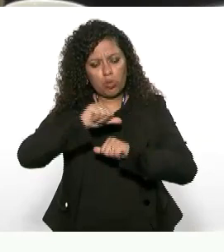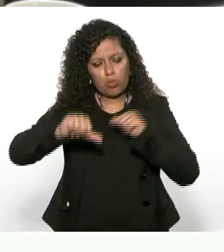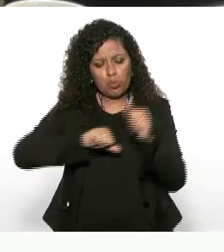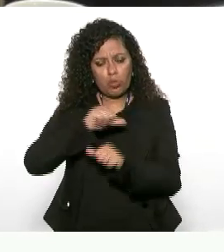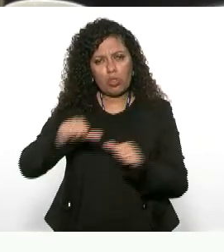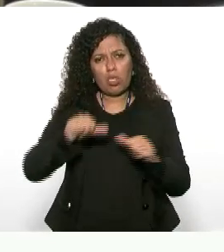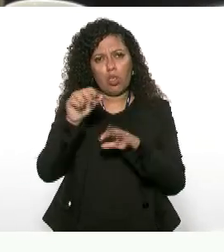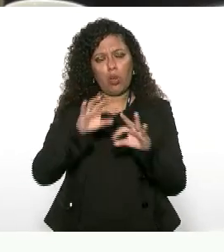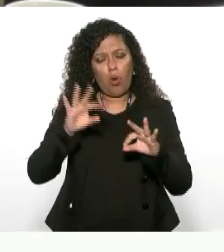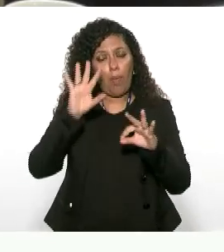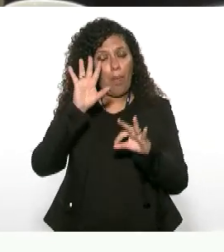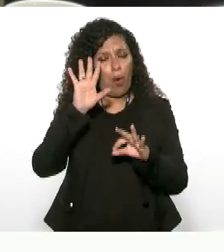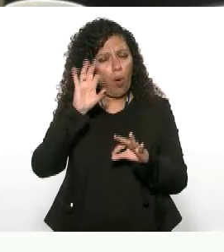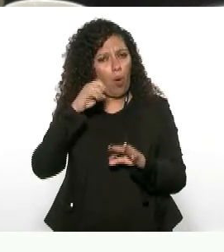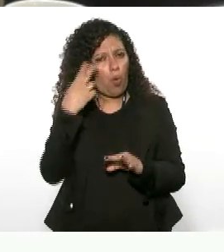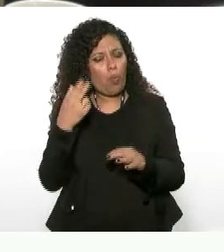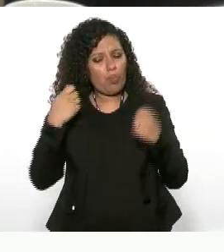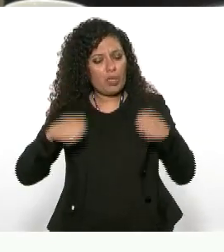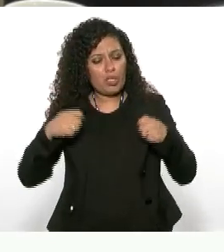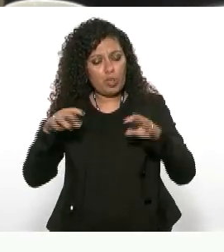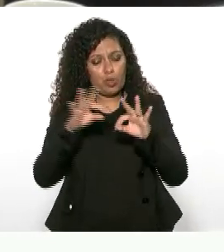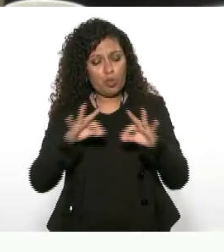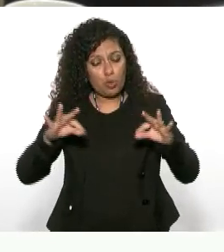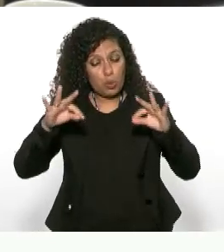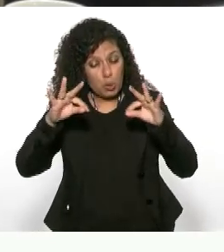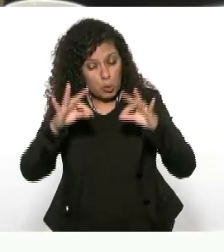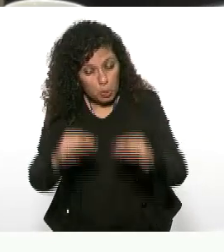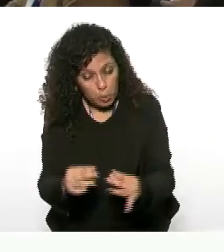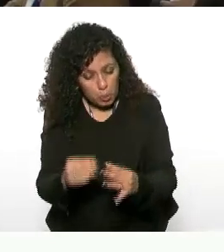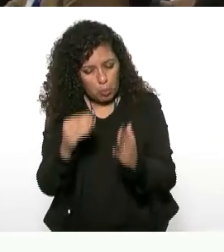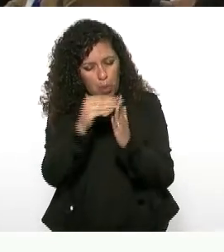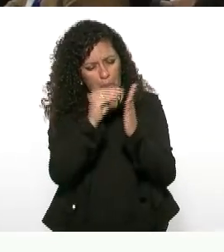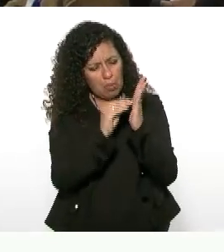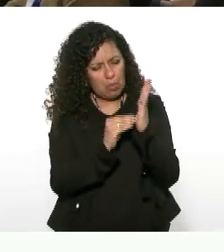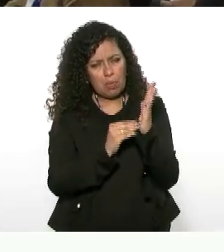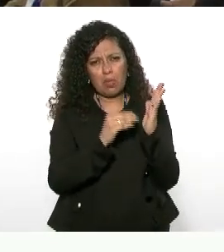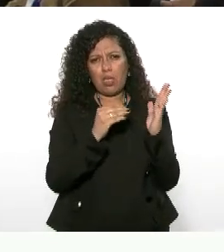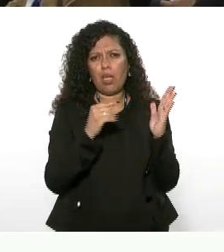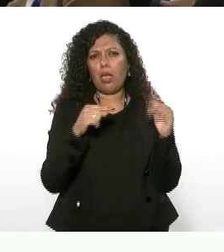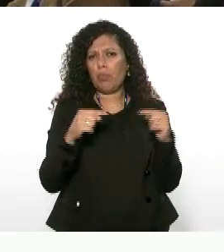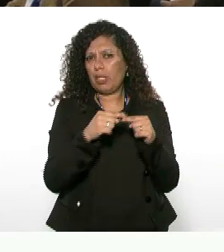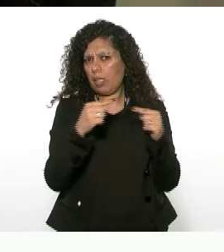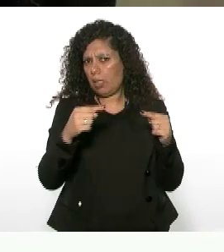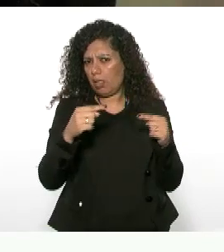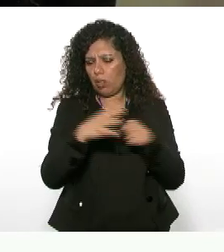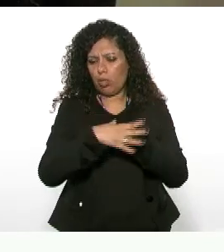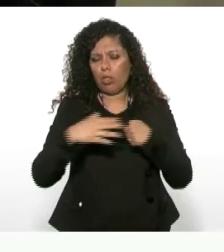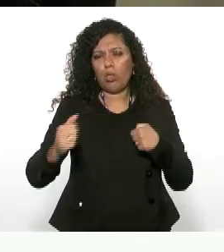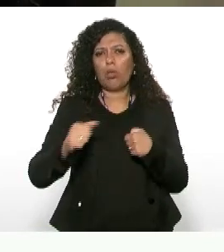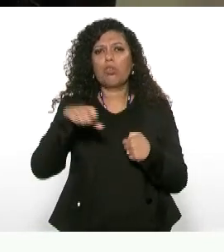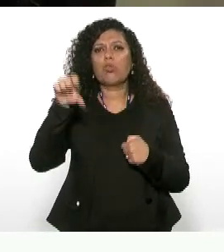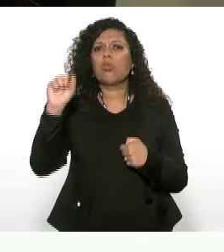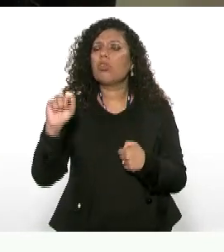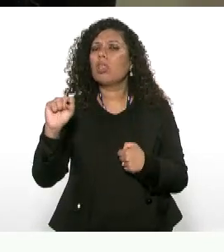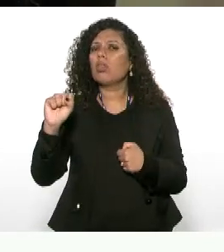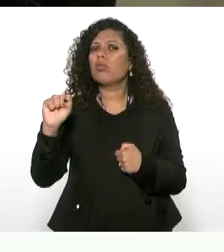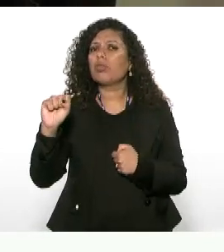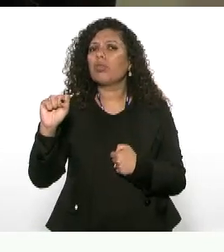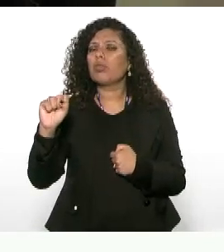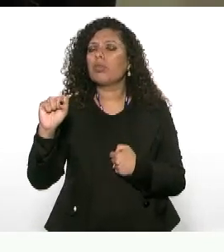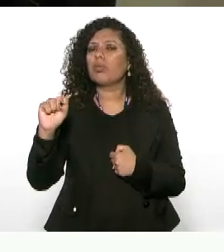as etapas previstas na legislação. Isso. Bom, o artigo 8º, né,